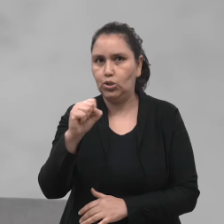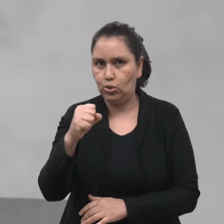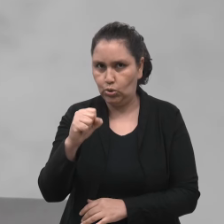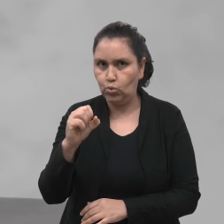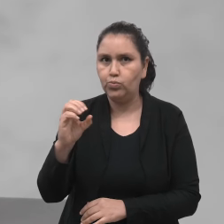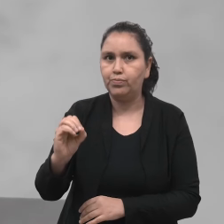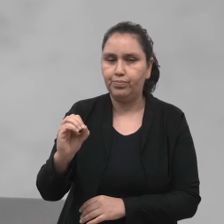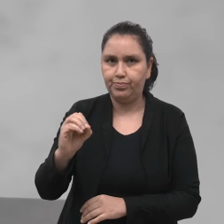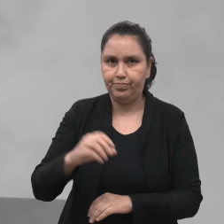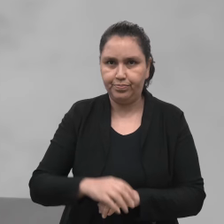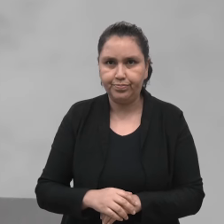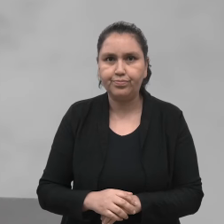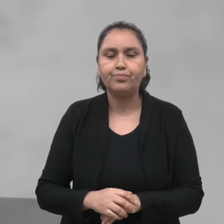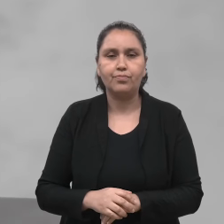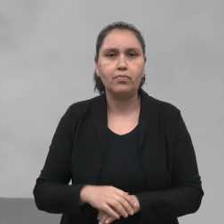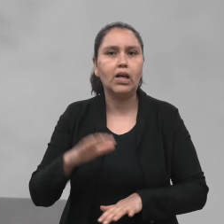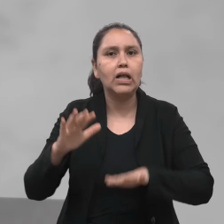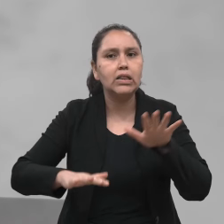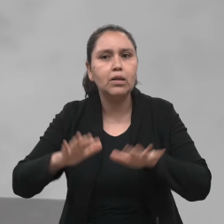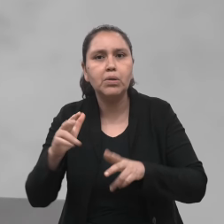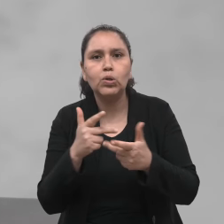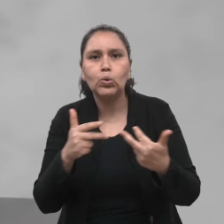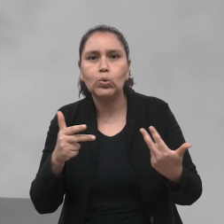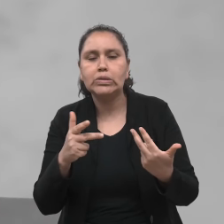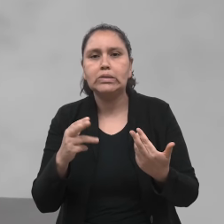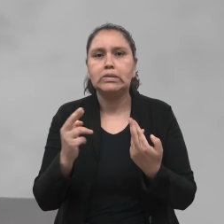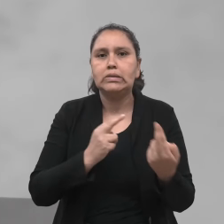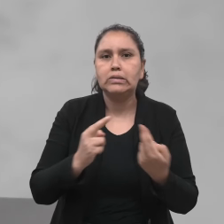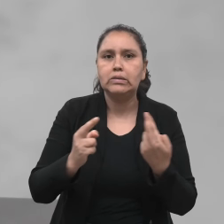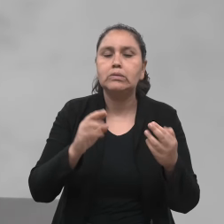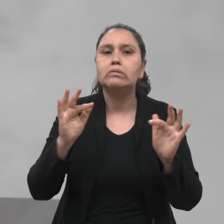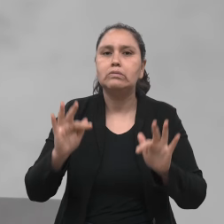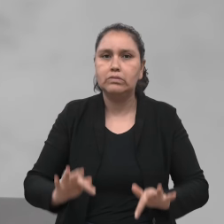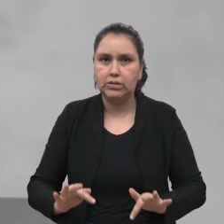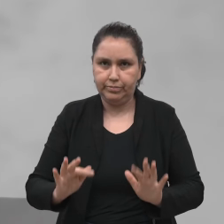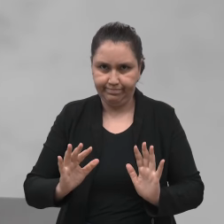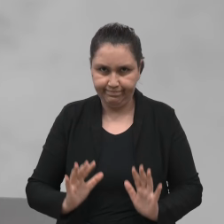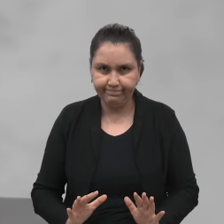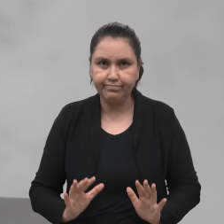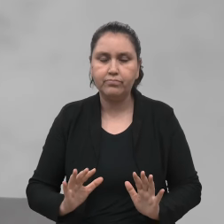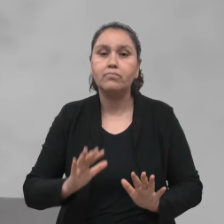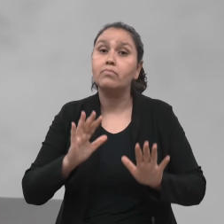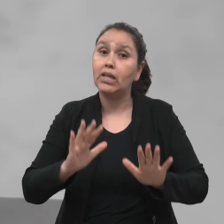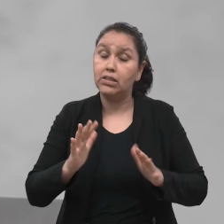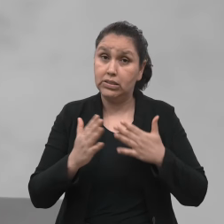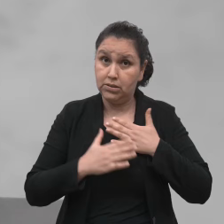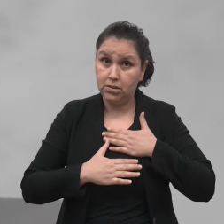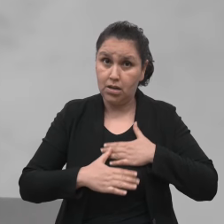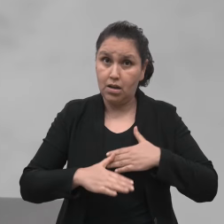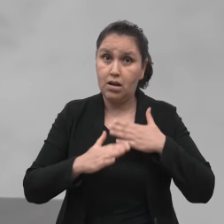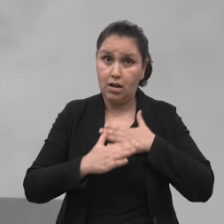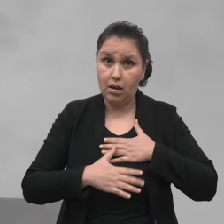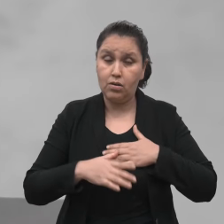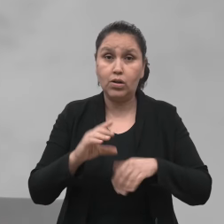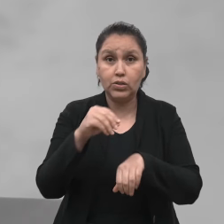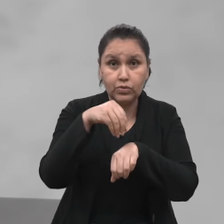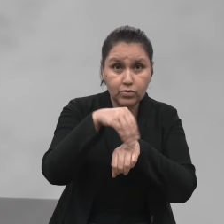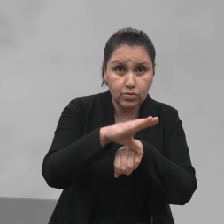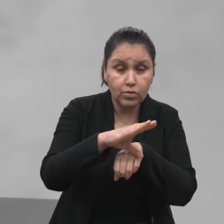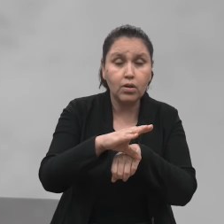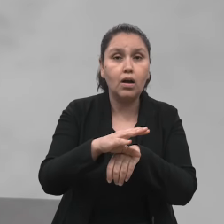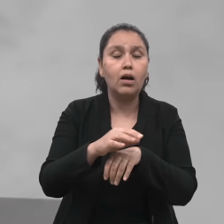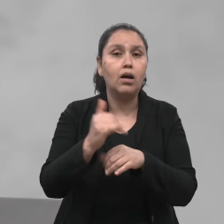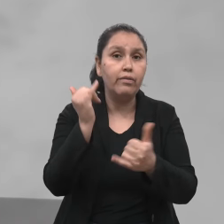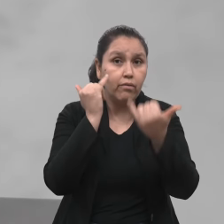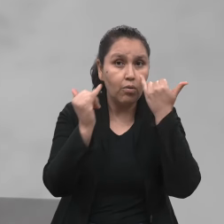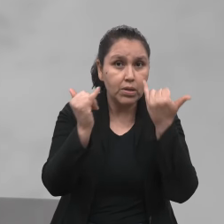senso de urgência de sair dessa relação. E esses momentos, eles são muito delicados. Então, Calma, é um passo de cada vez. A primeira coisa que eu